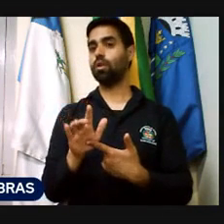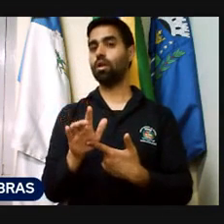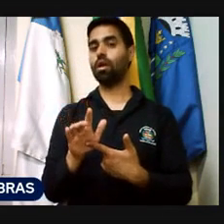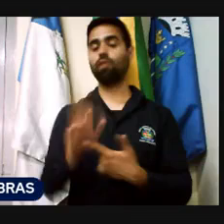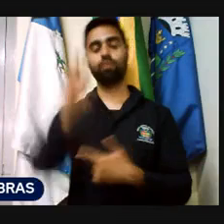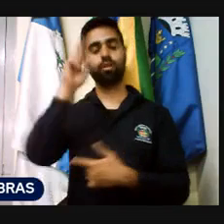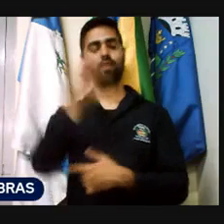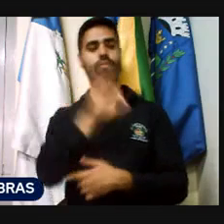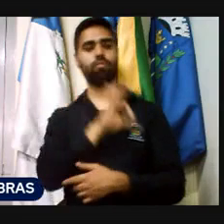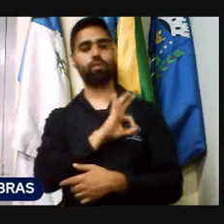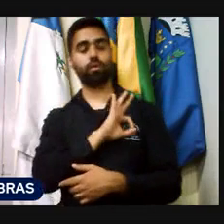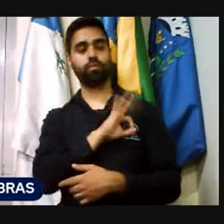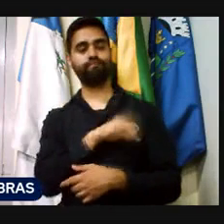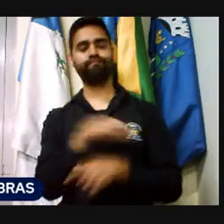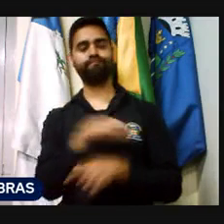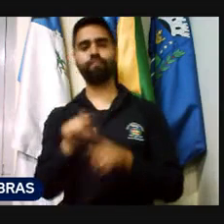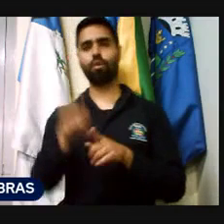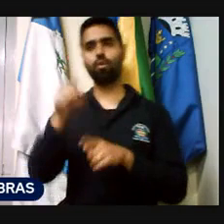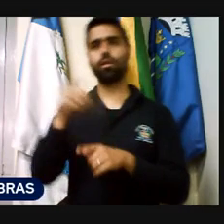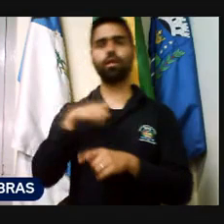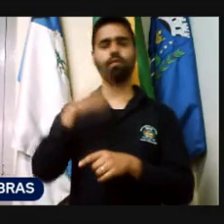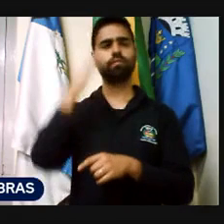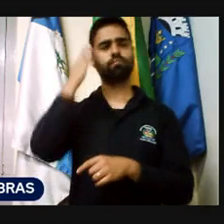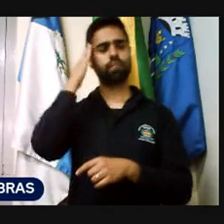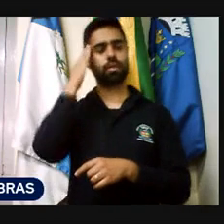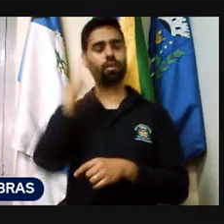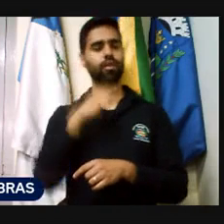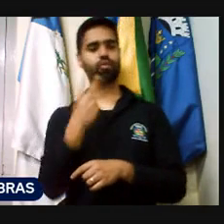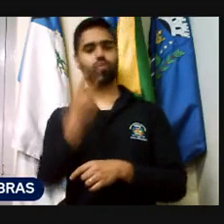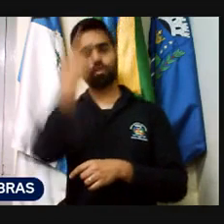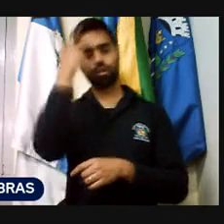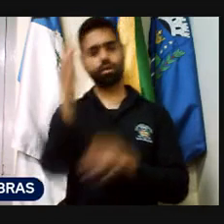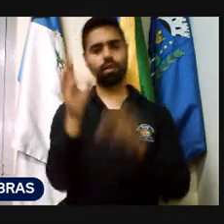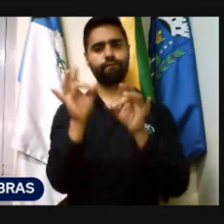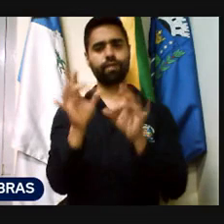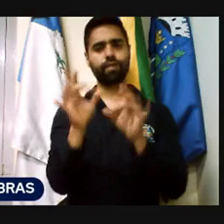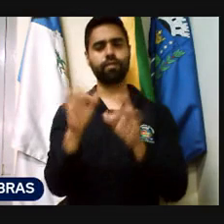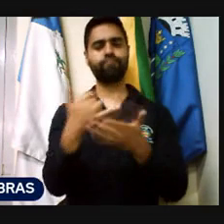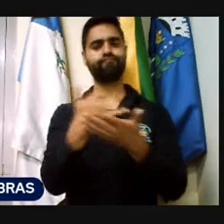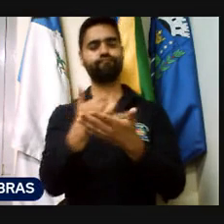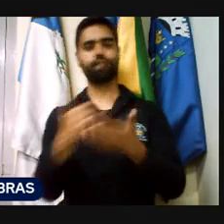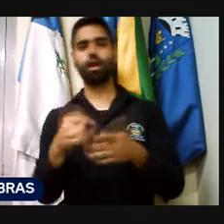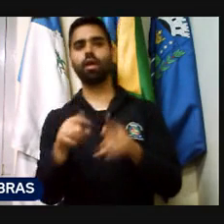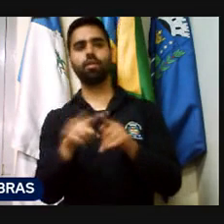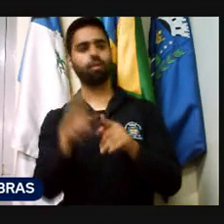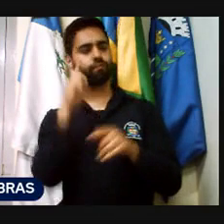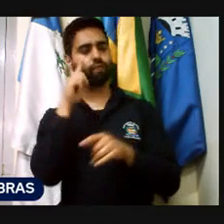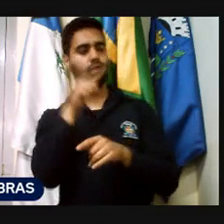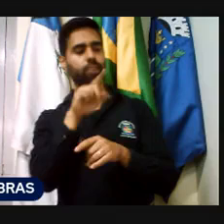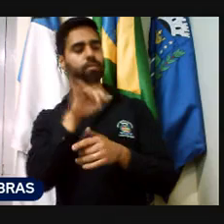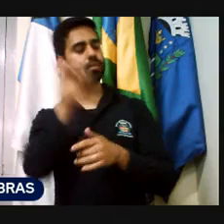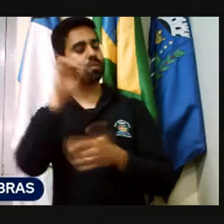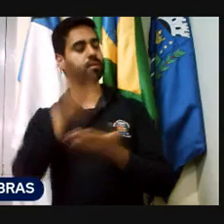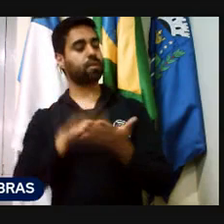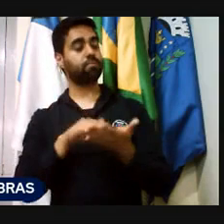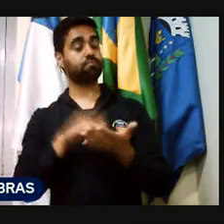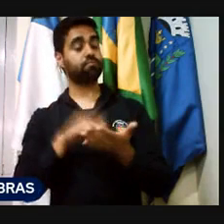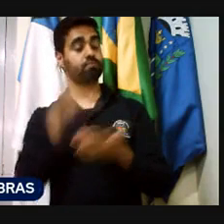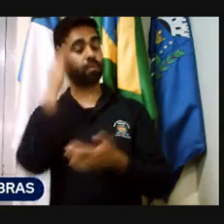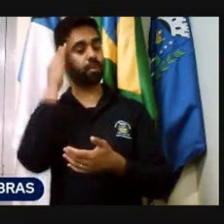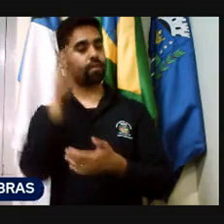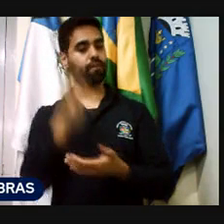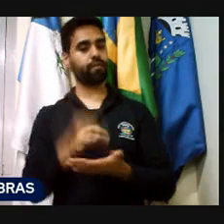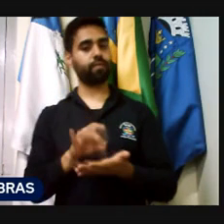No outro giro, a guarnição teve ciência de que dois elementos estariam traficando naquela região e seguiram até o condomínio de Santa Rosa 2. E